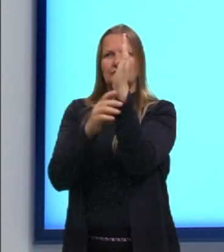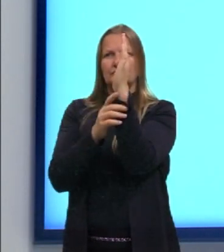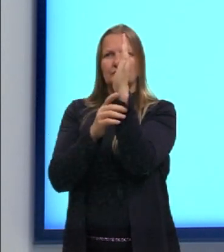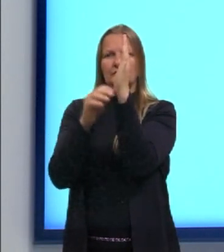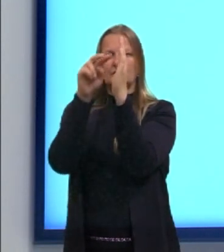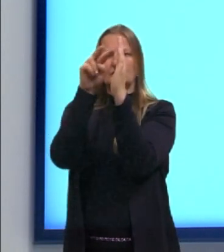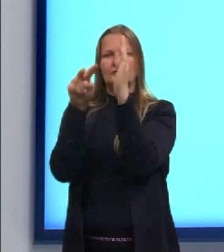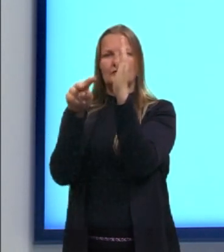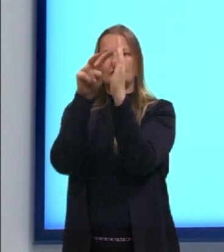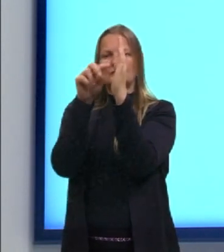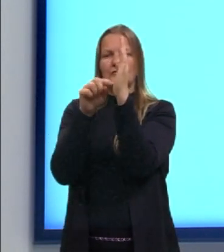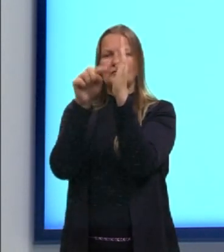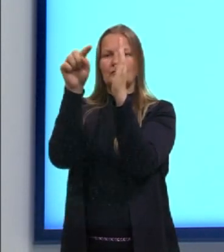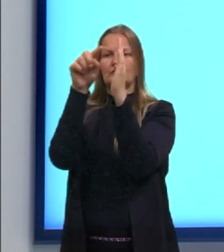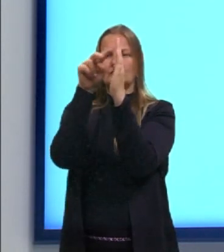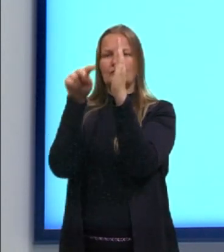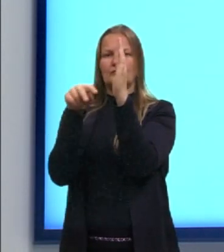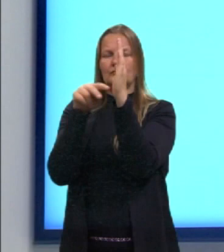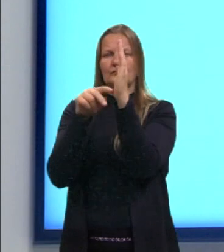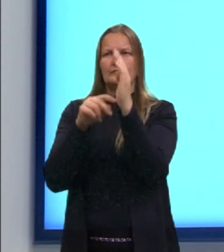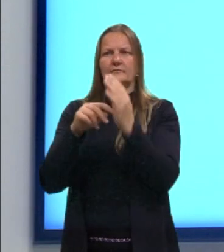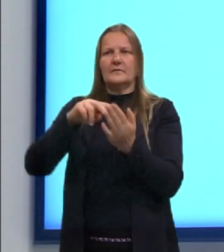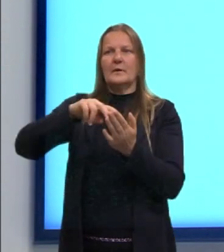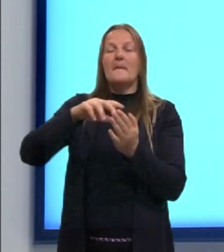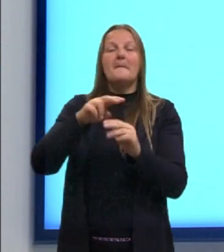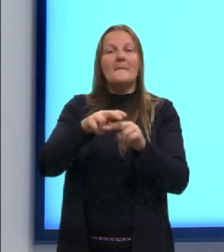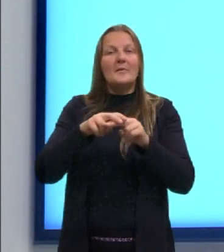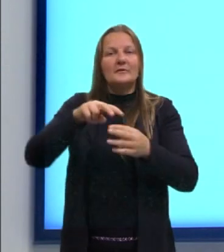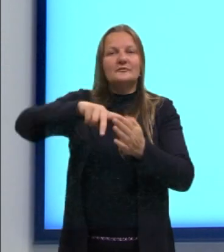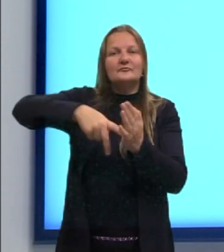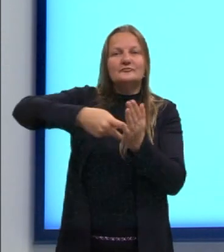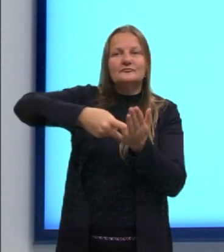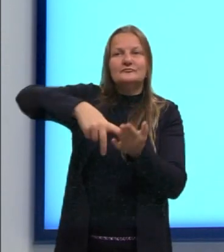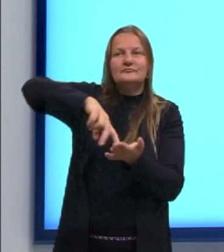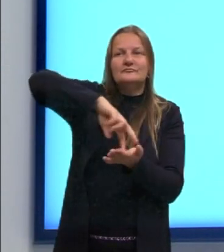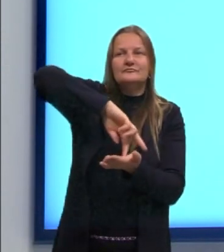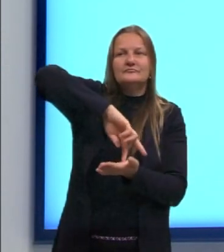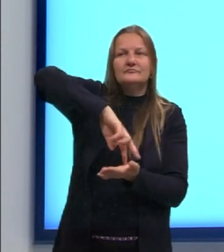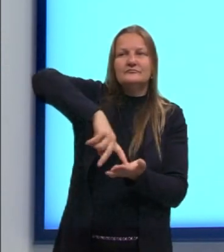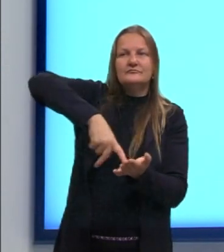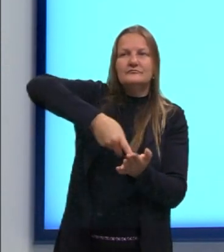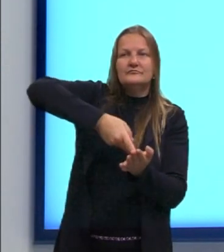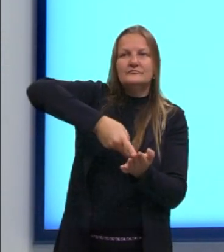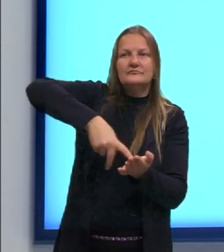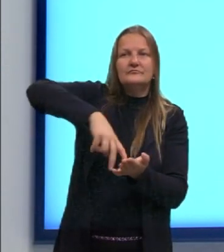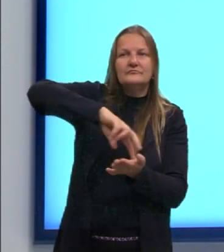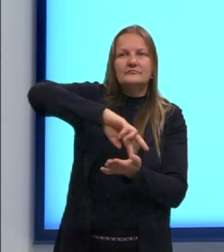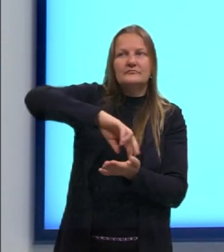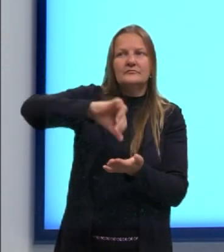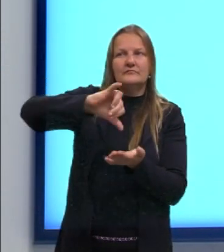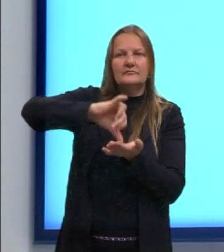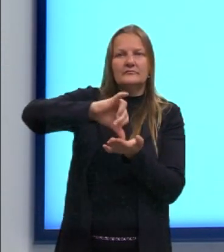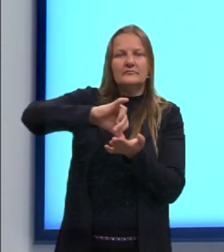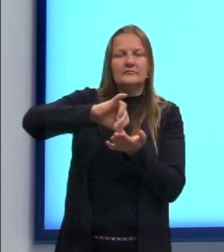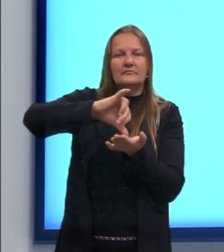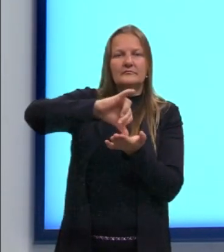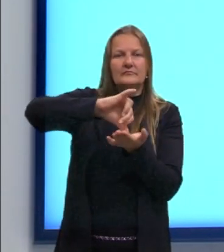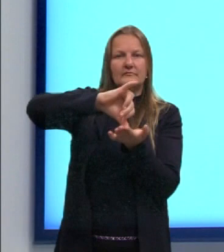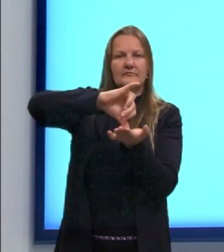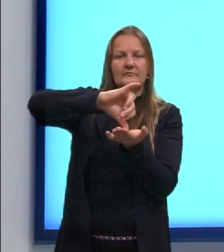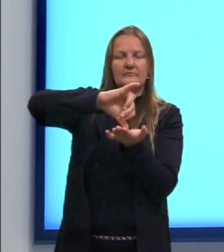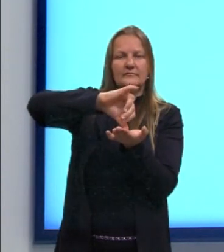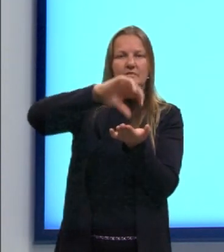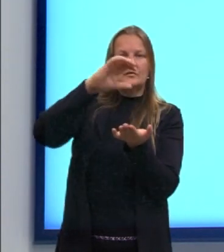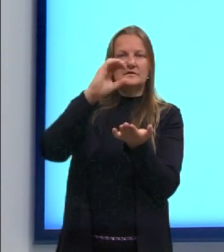dois arcos, né? E as circunferências, elas estão ali com o centro delas no ponto